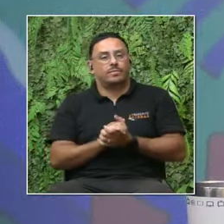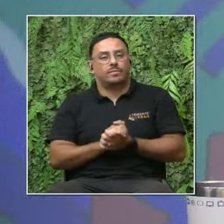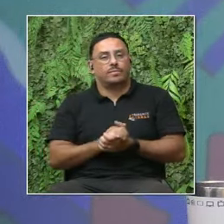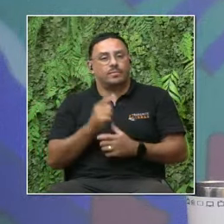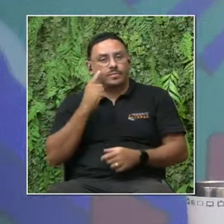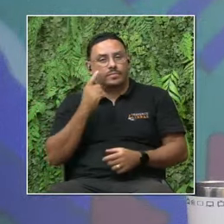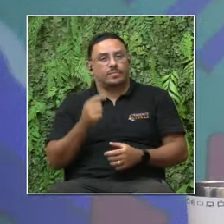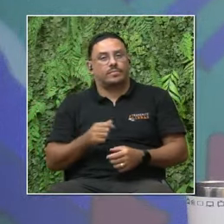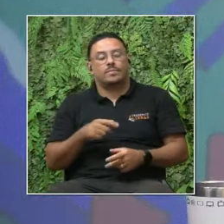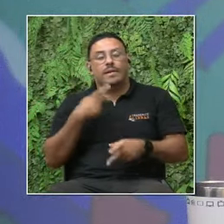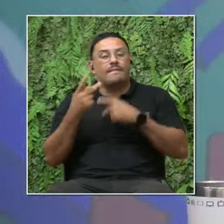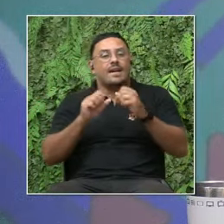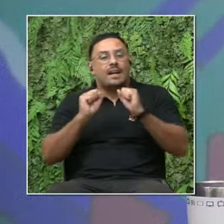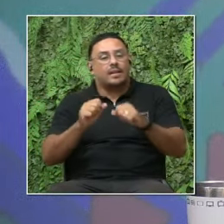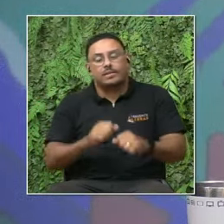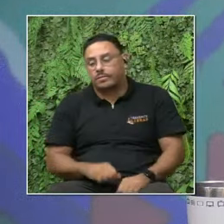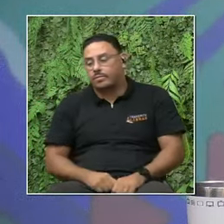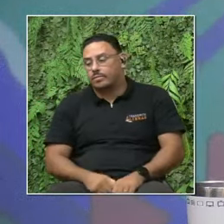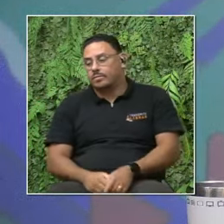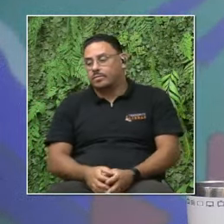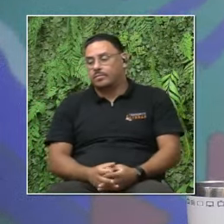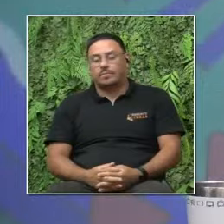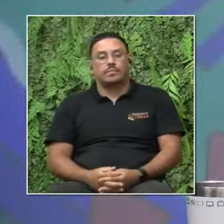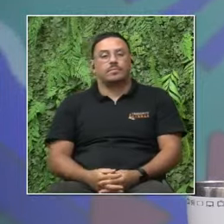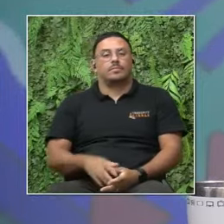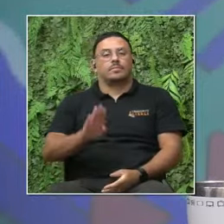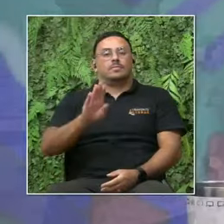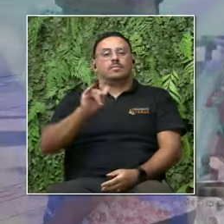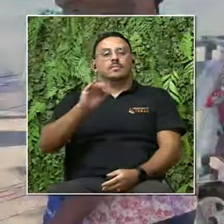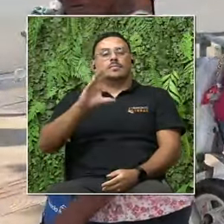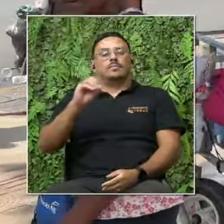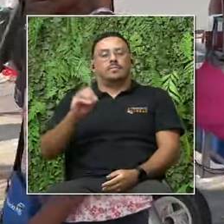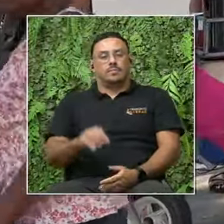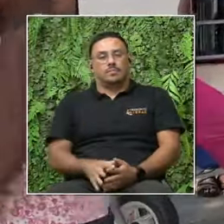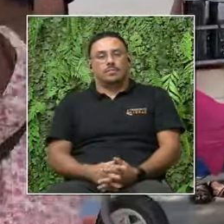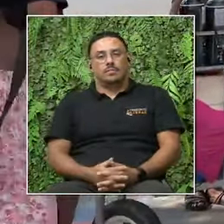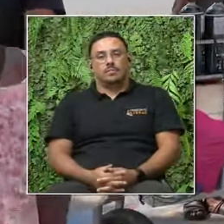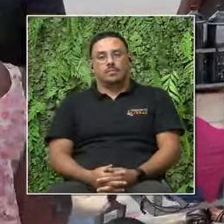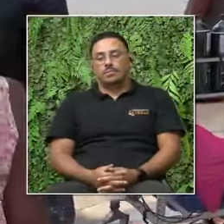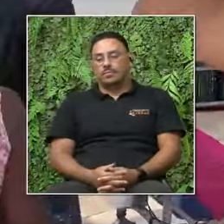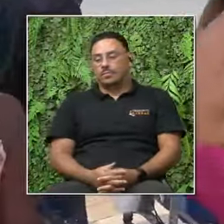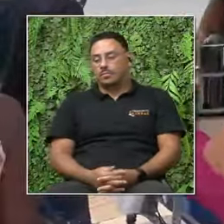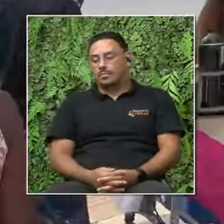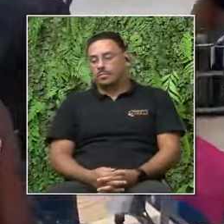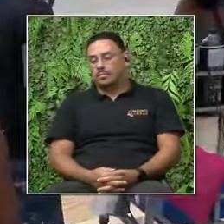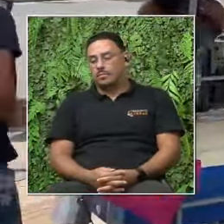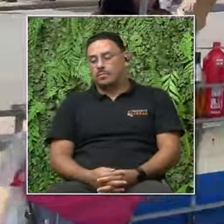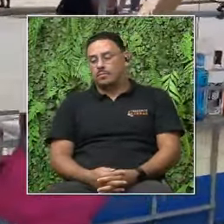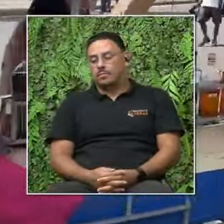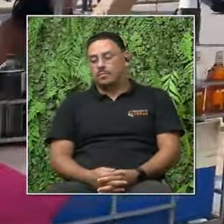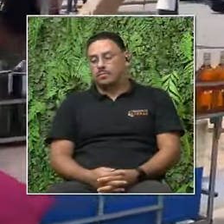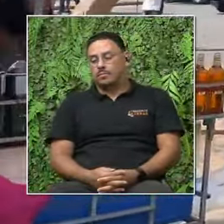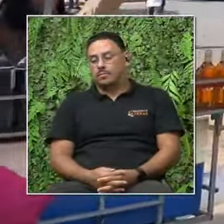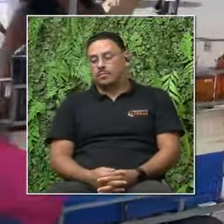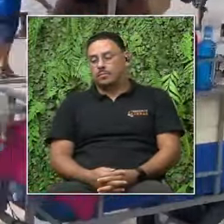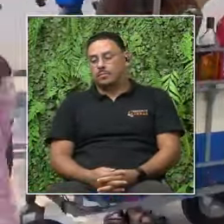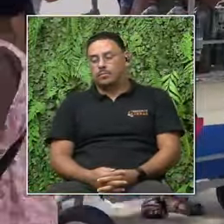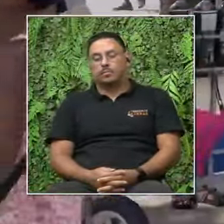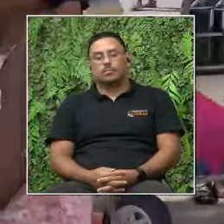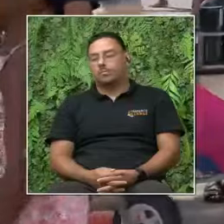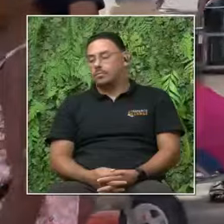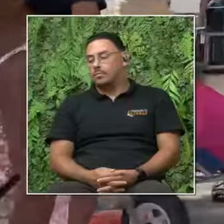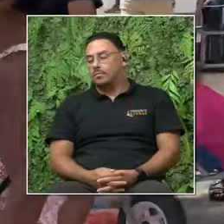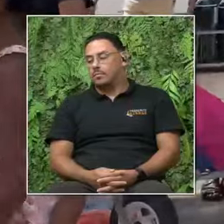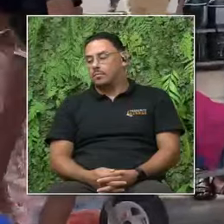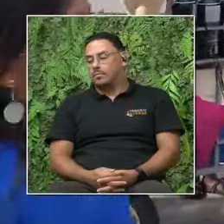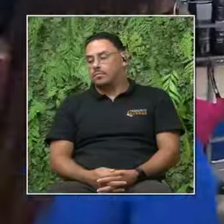Ramalho fala Bibico cadê o Bibico da Galera rubben Ramalho é um